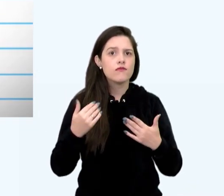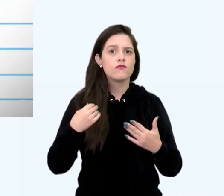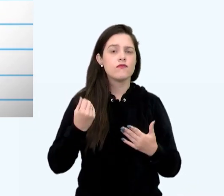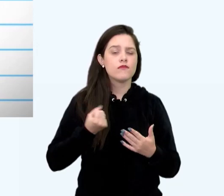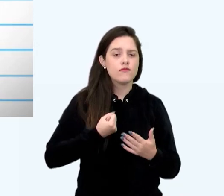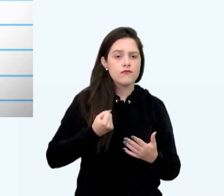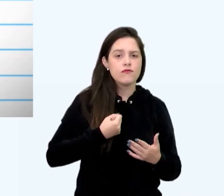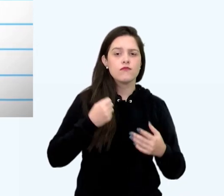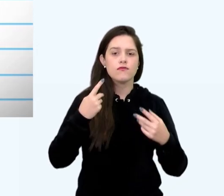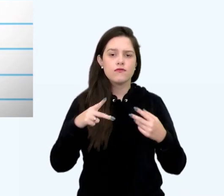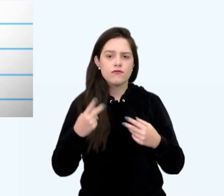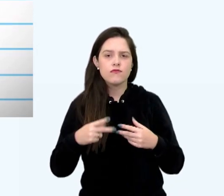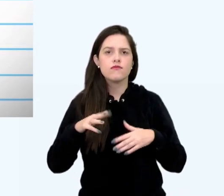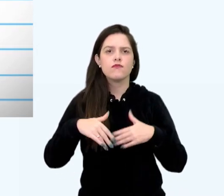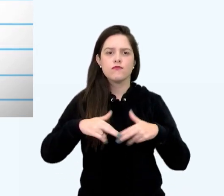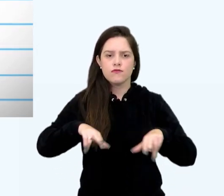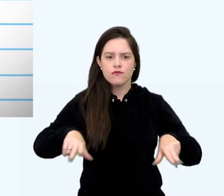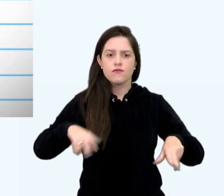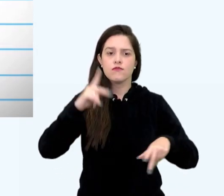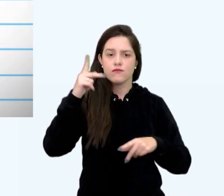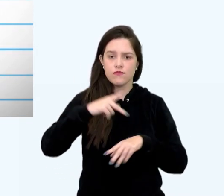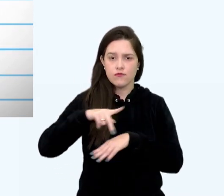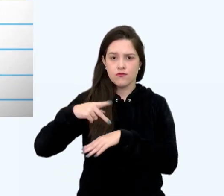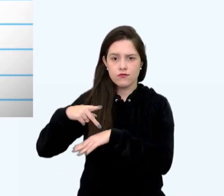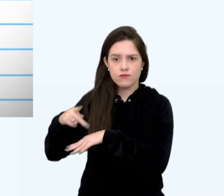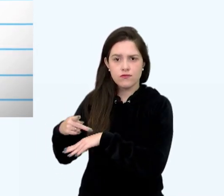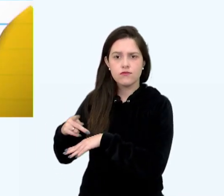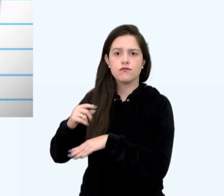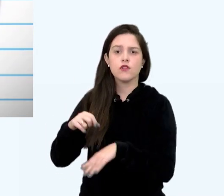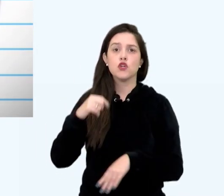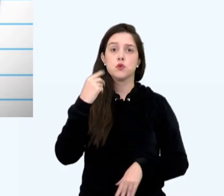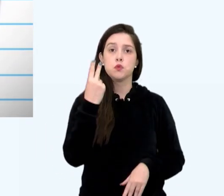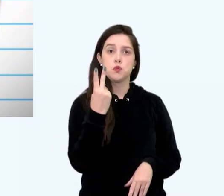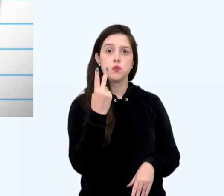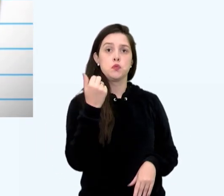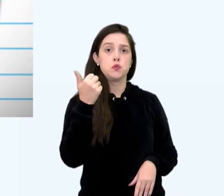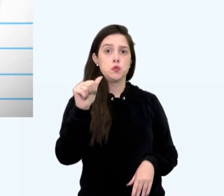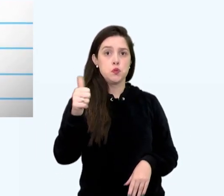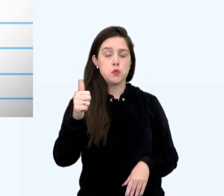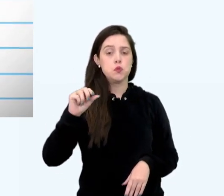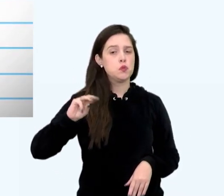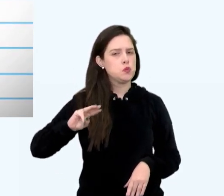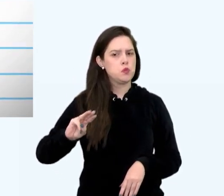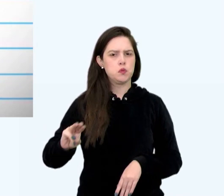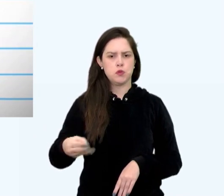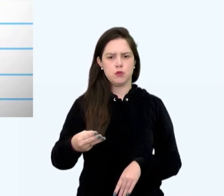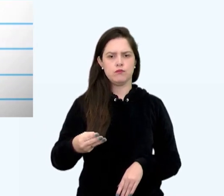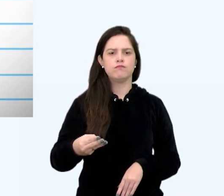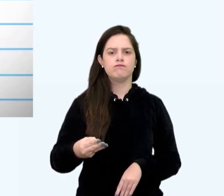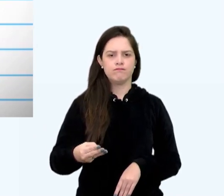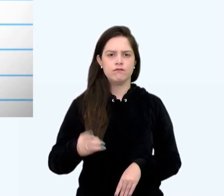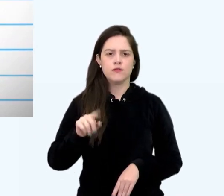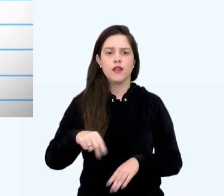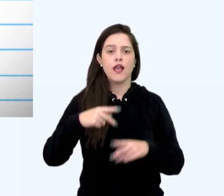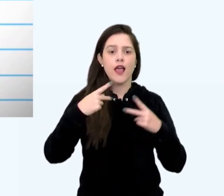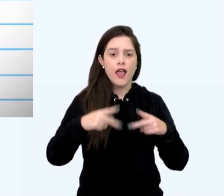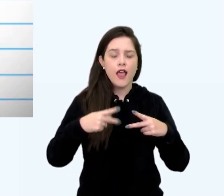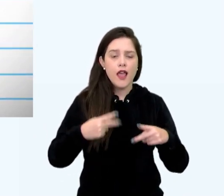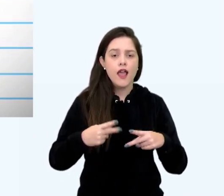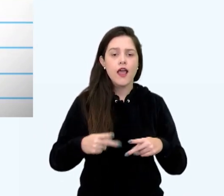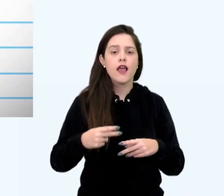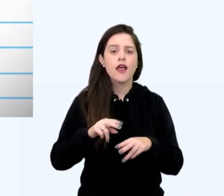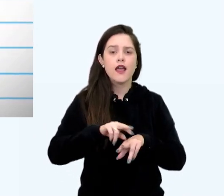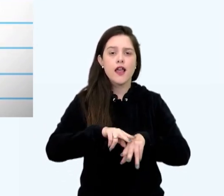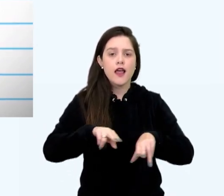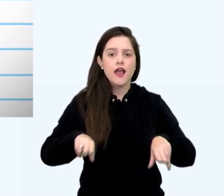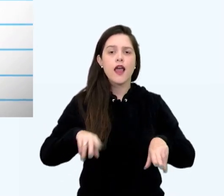parte do total de residências do país, cerca de 211 mil por trimestre. Essa parte do total de